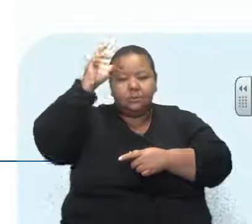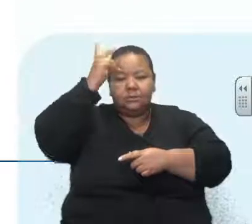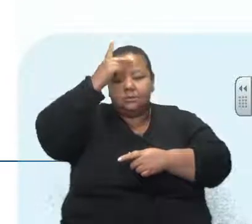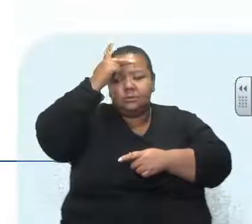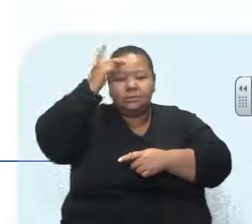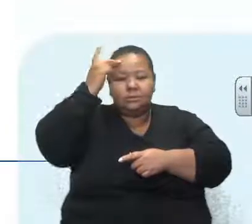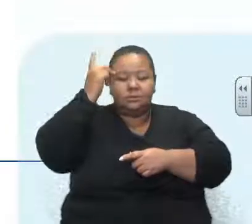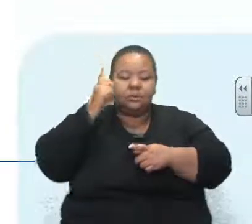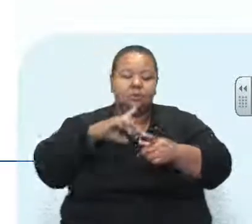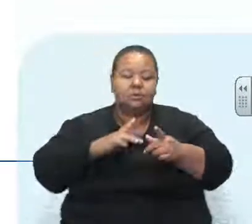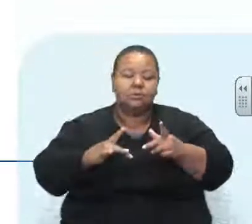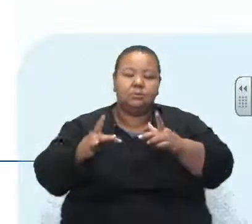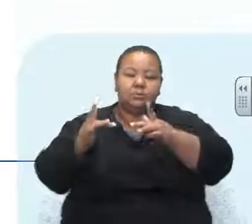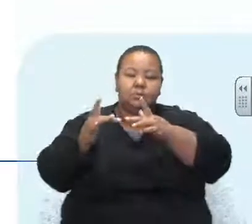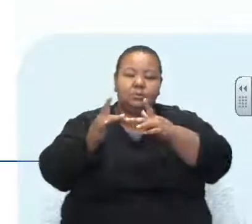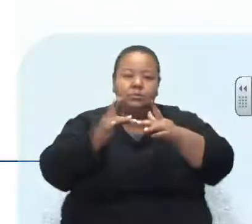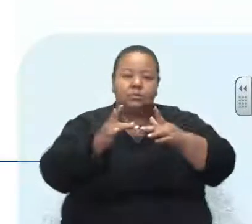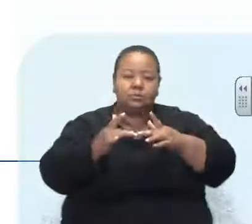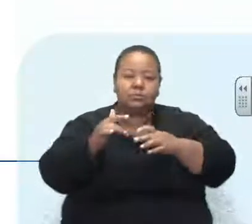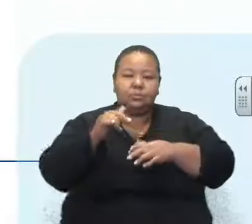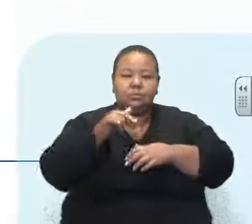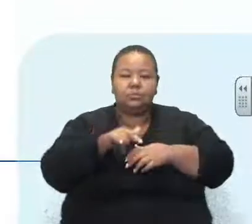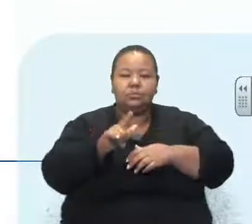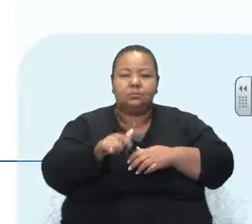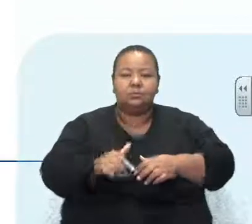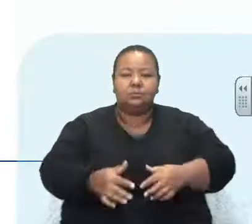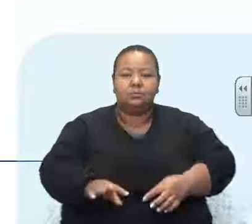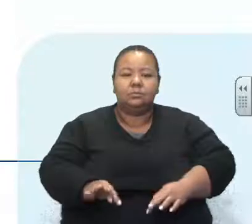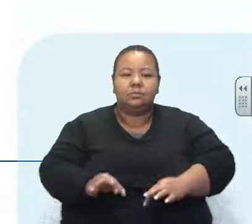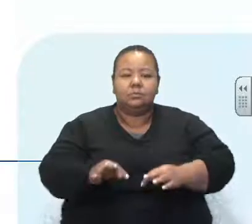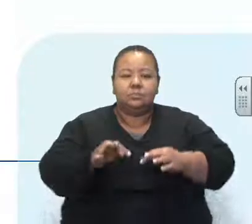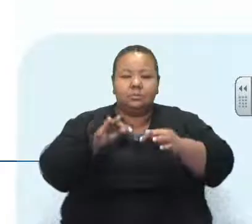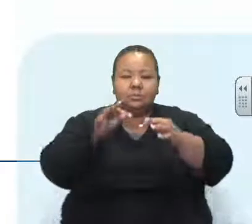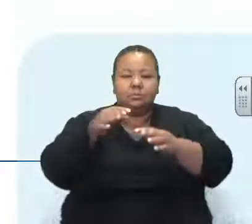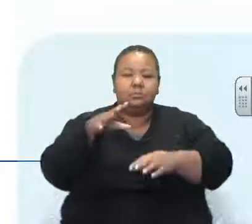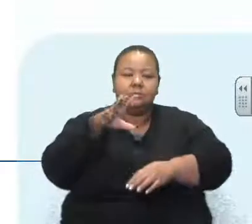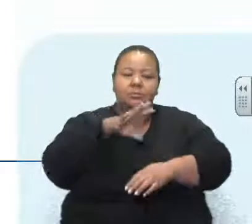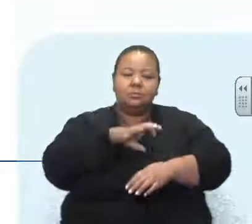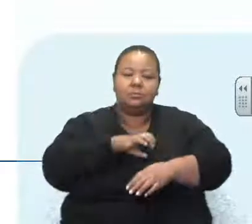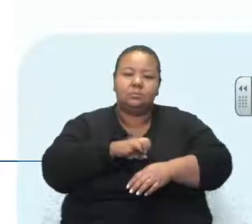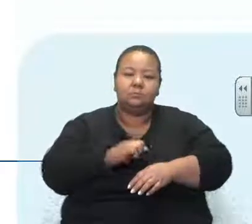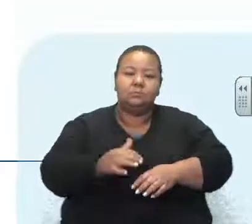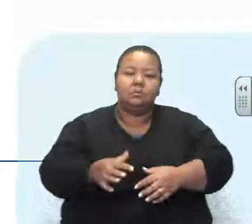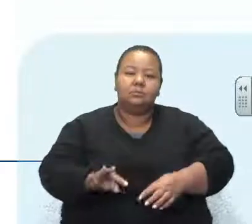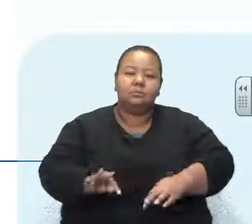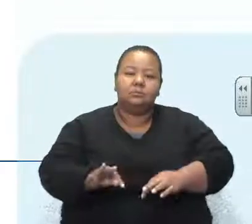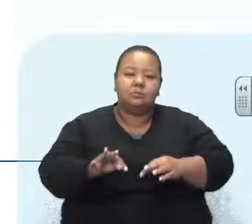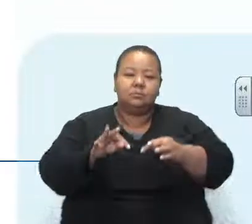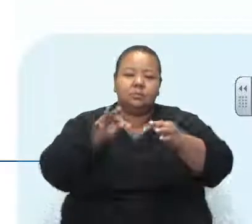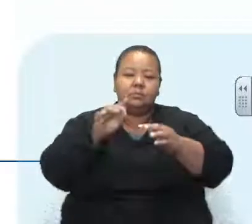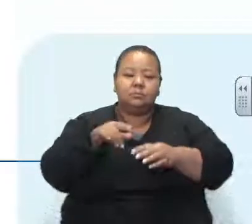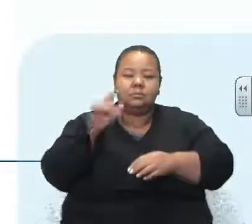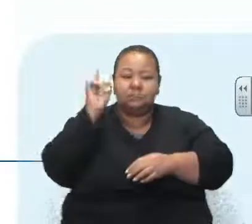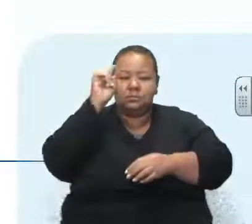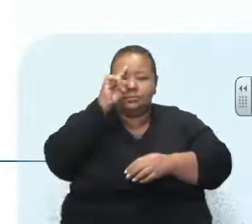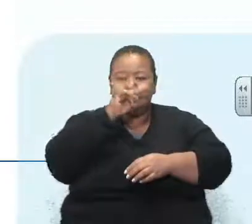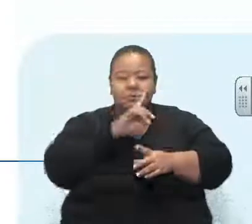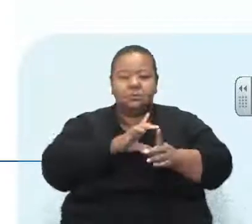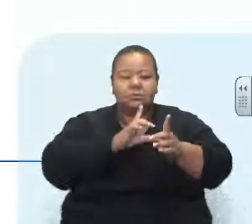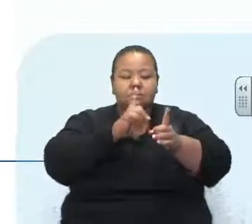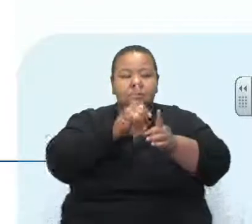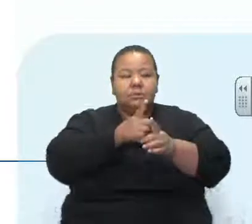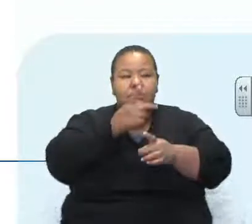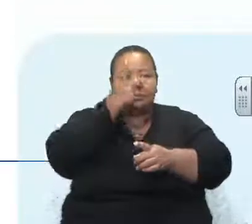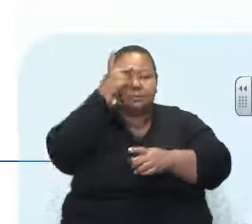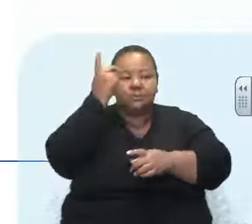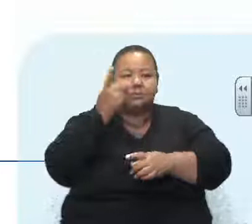altamente conectadas, elas são altamente tecnológicas, elas gostam da tecnologia. É difícil você achar uma pessoa que